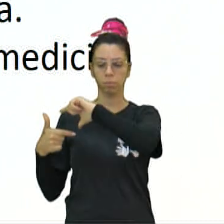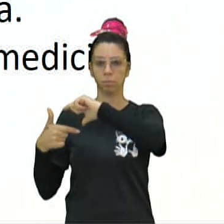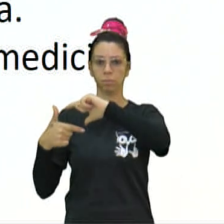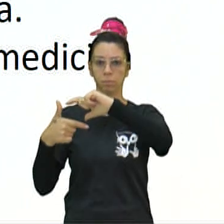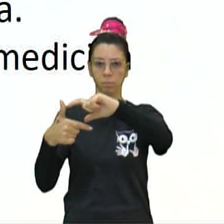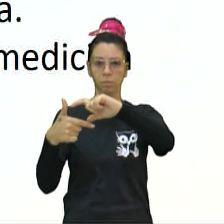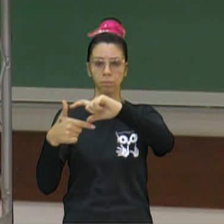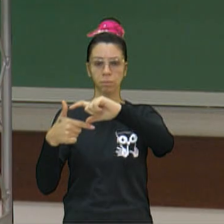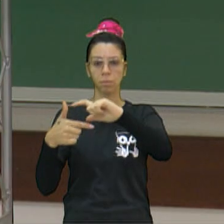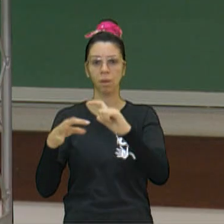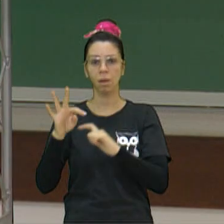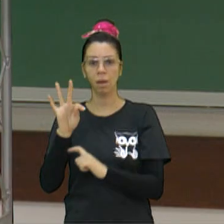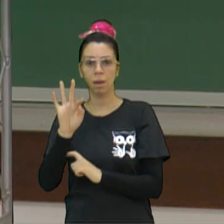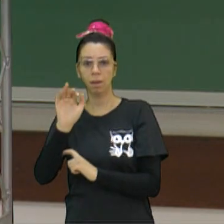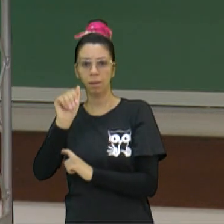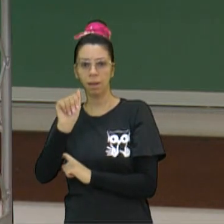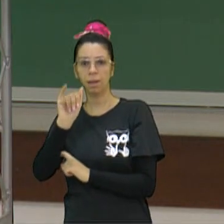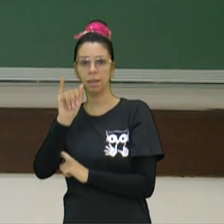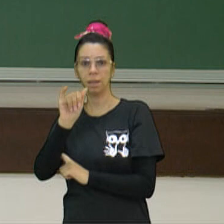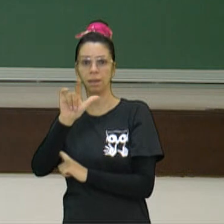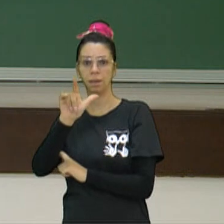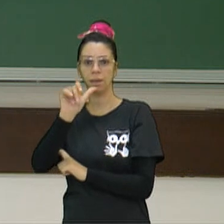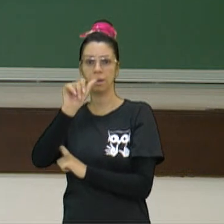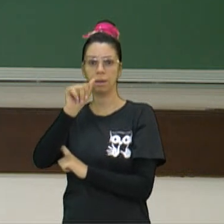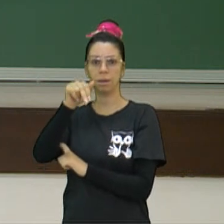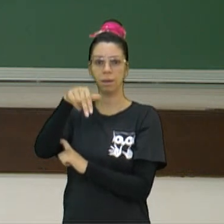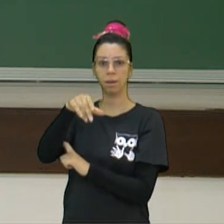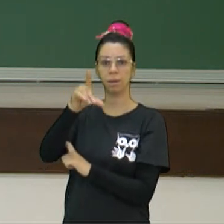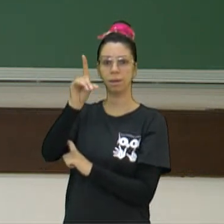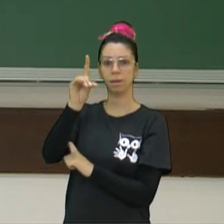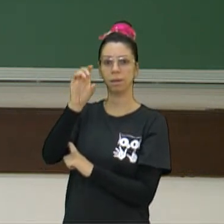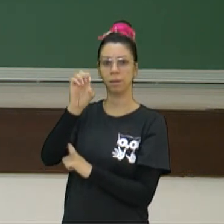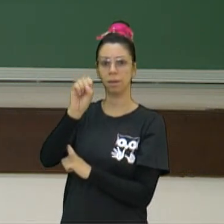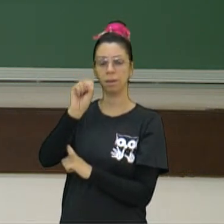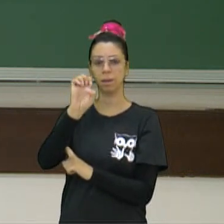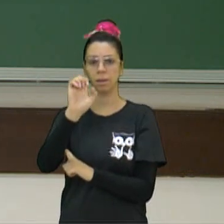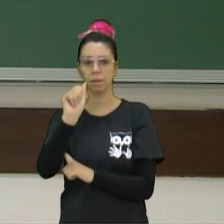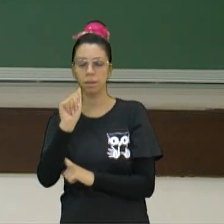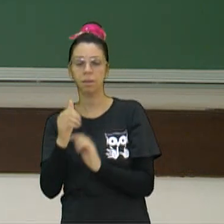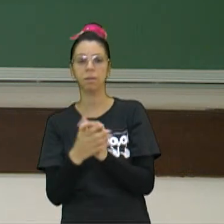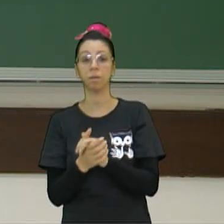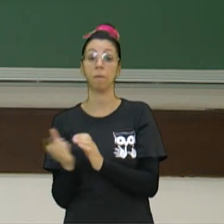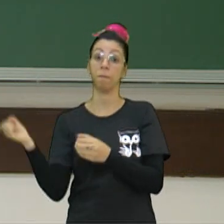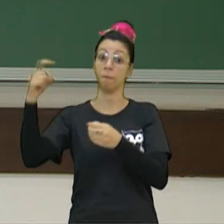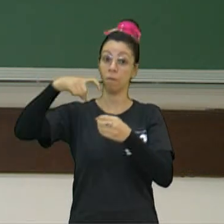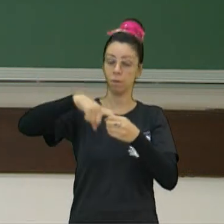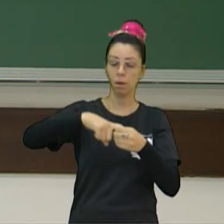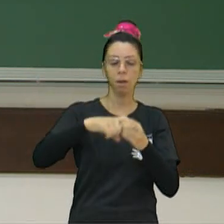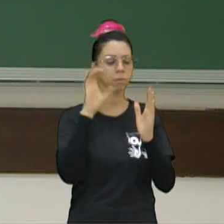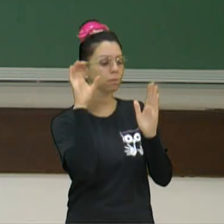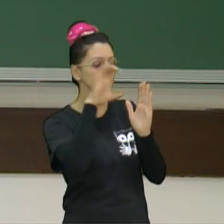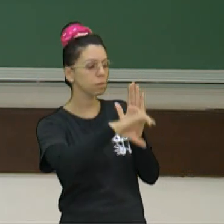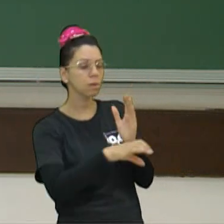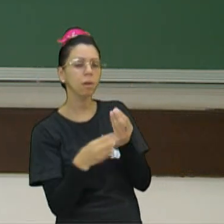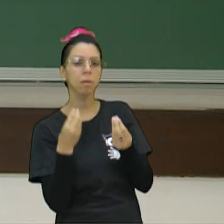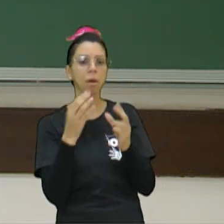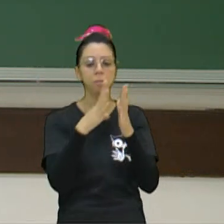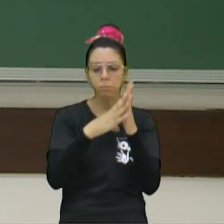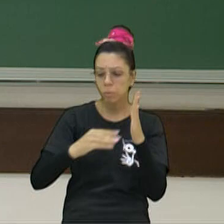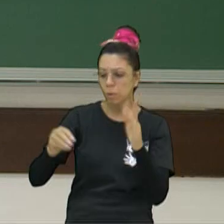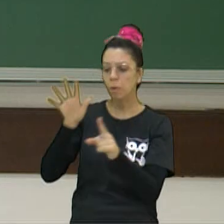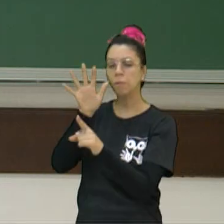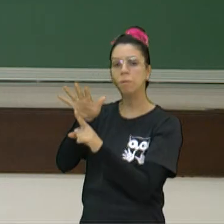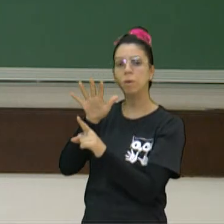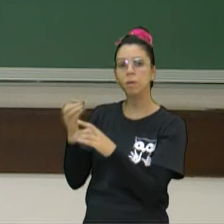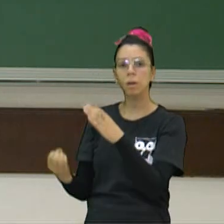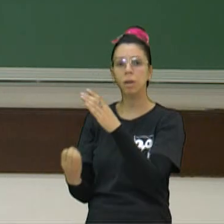tradicional tailandesa. Então, revê os conceitos sobre as modalidades que influenciaram na criação do método Pilates.